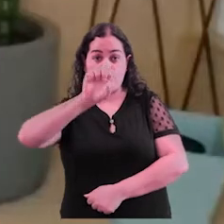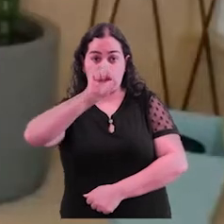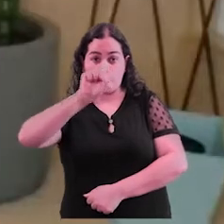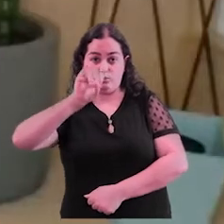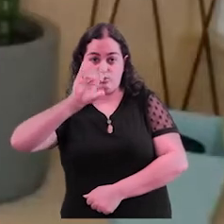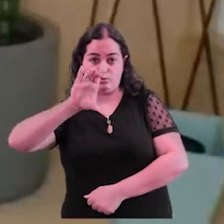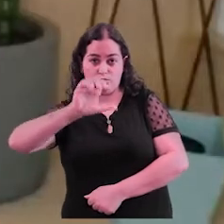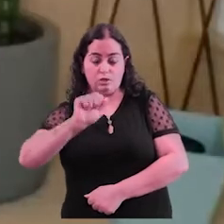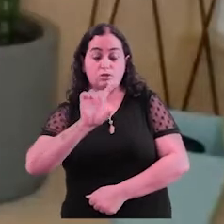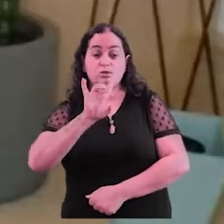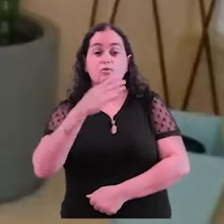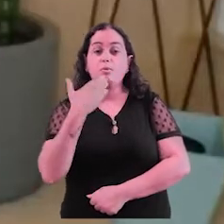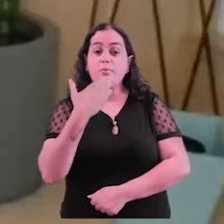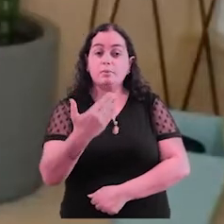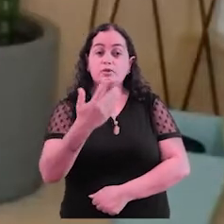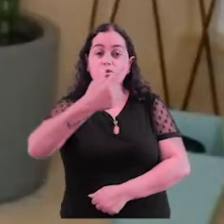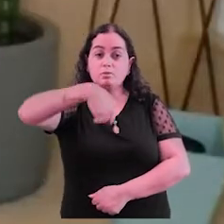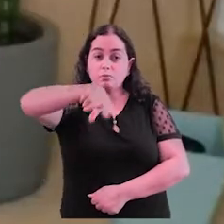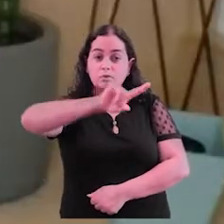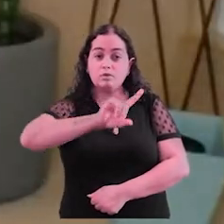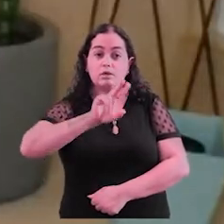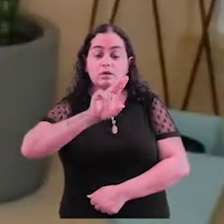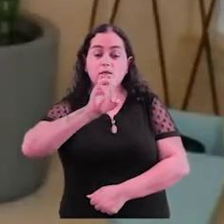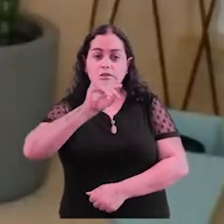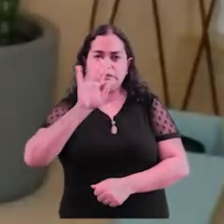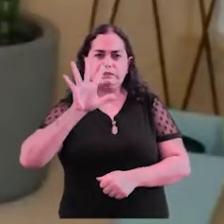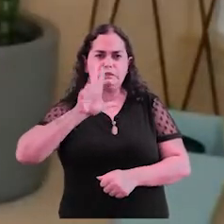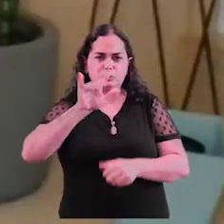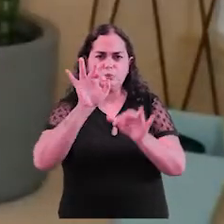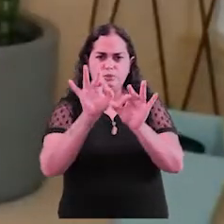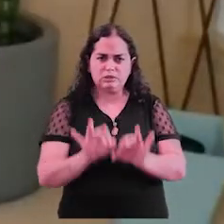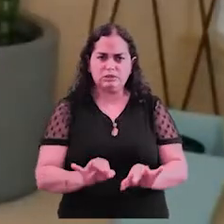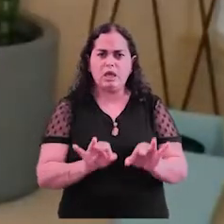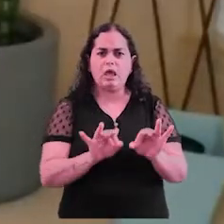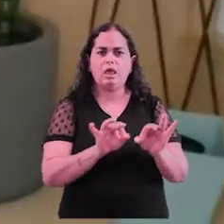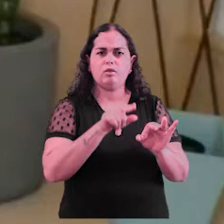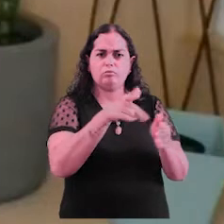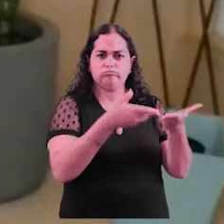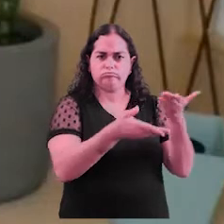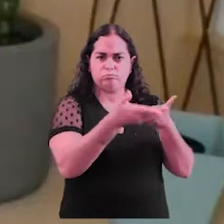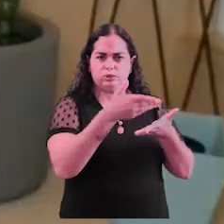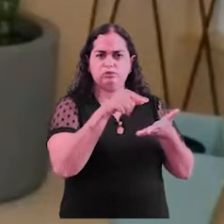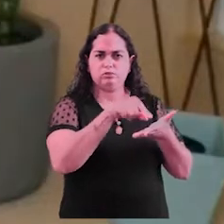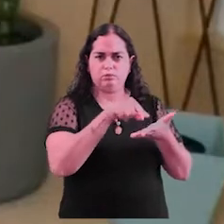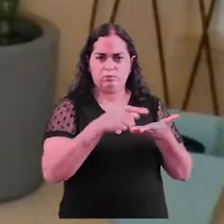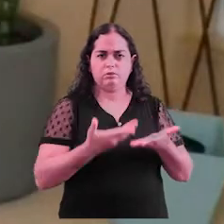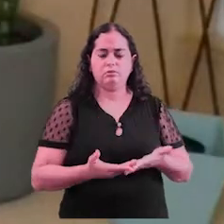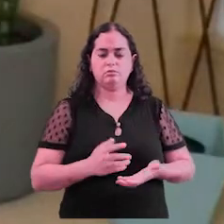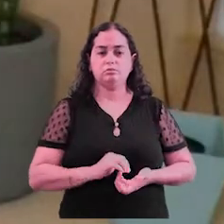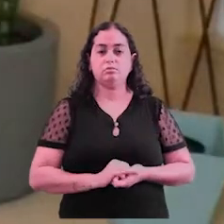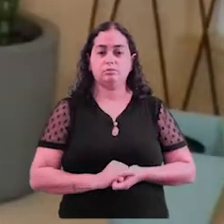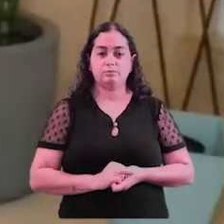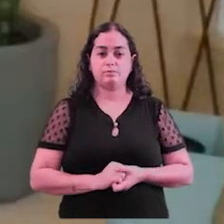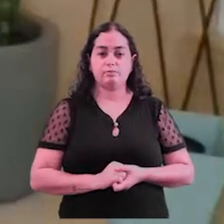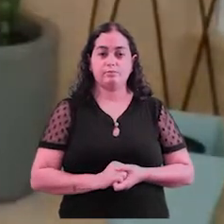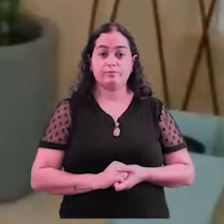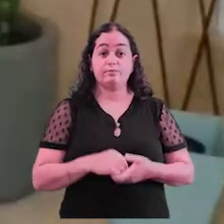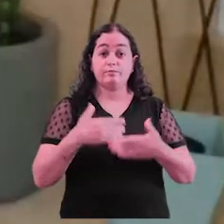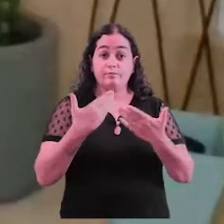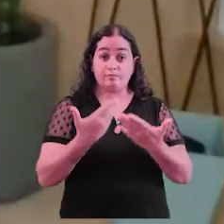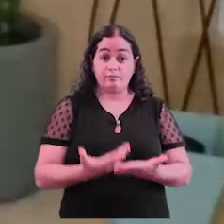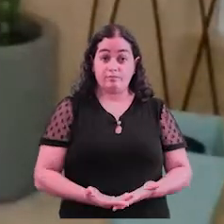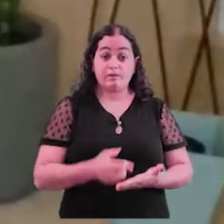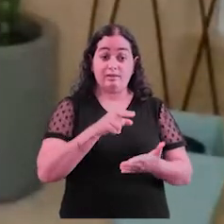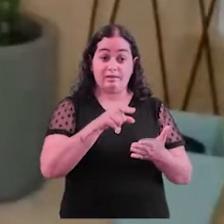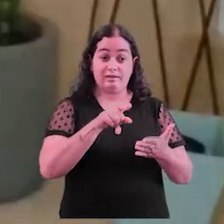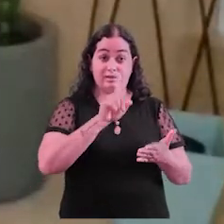vou pedir para vocês me falarem se está tudo certo com o compartilhamento, que a